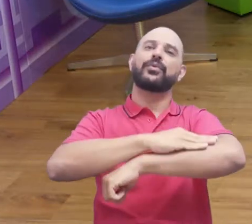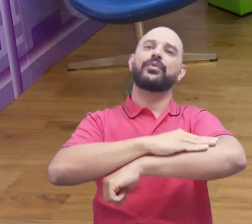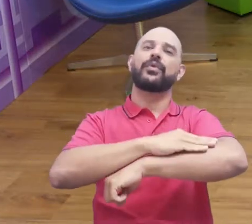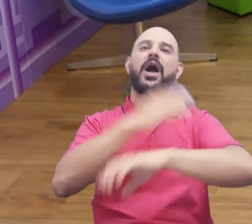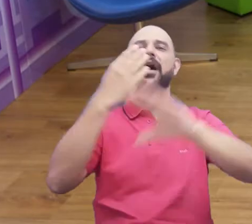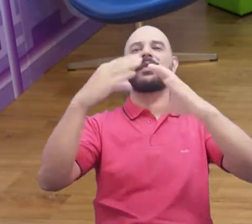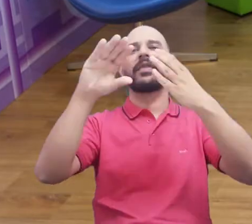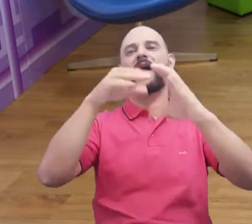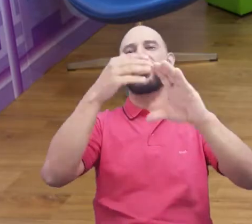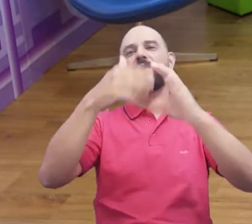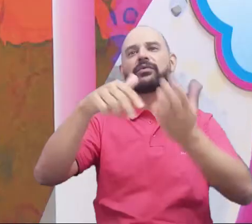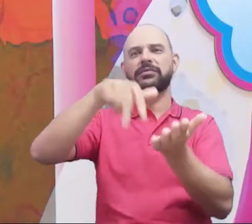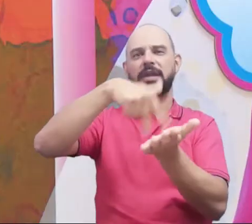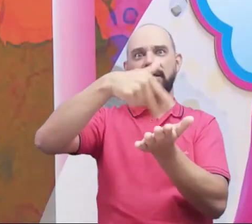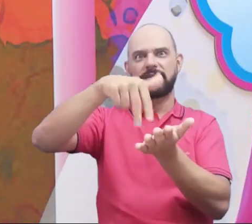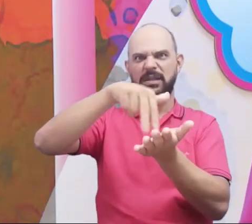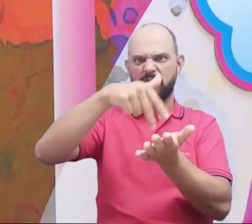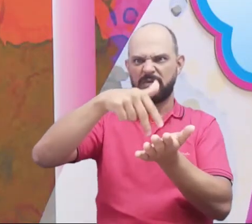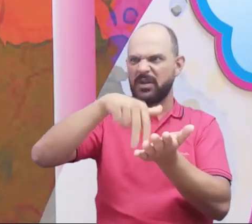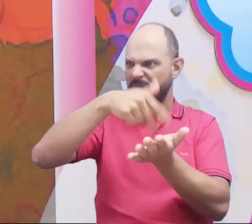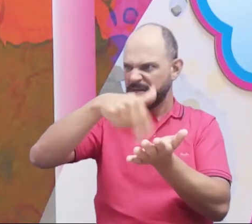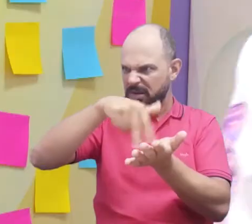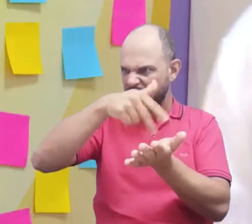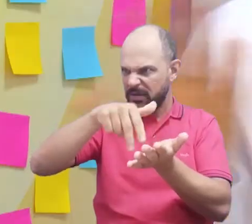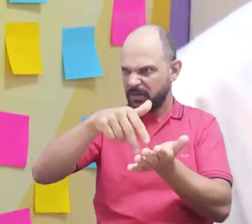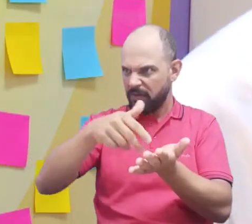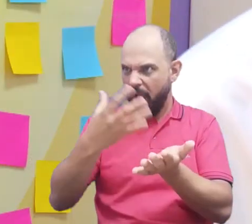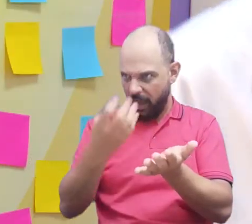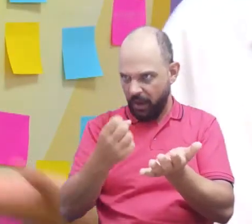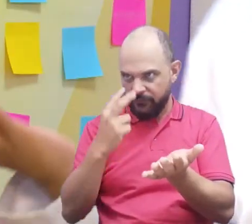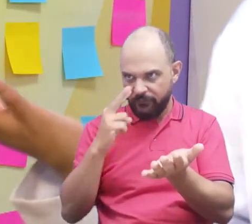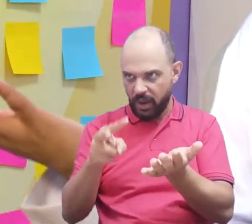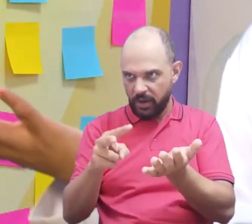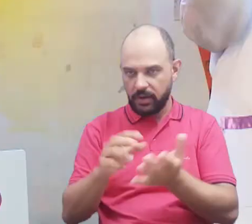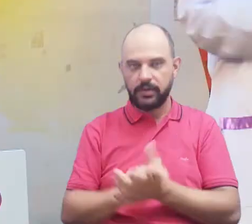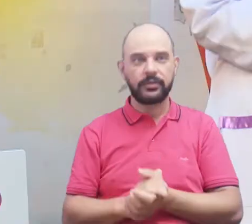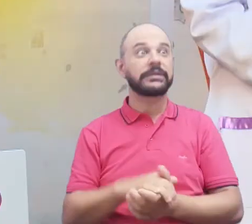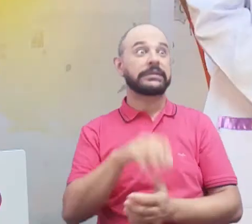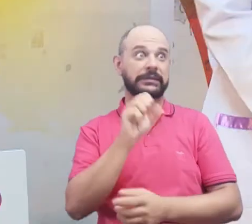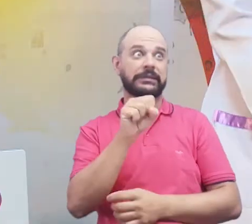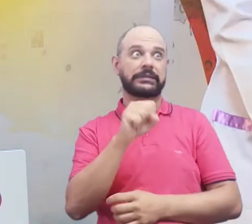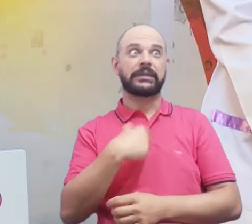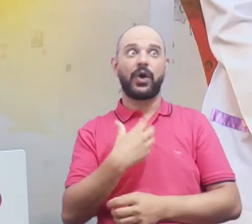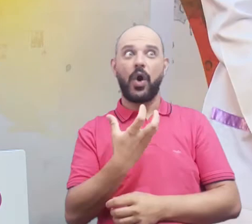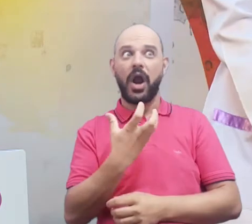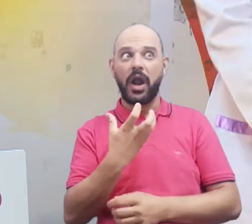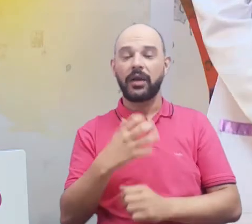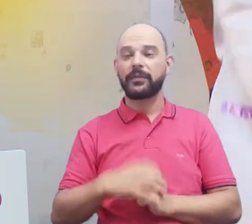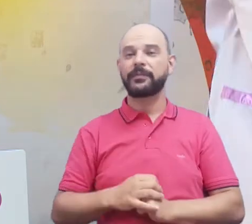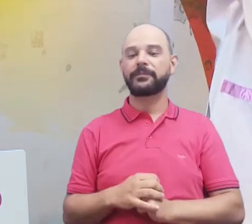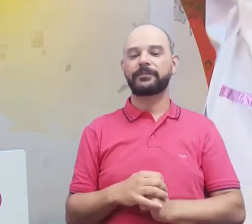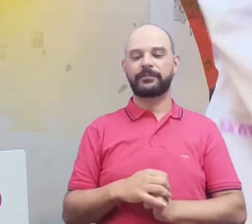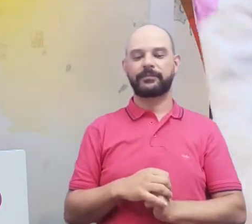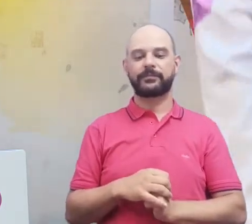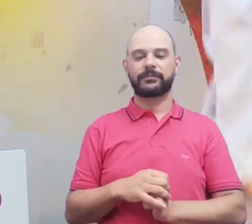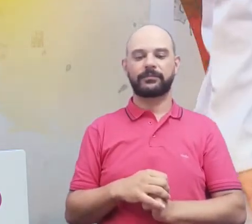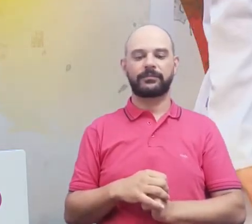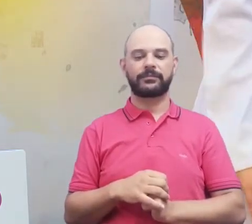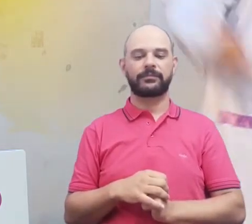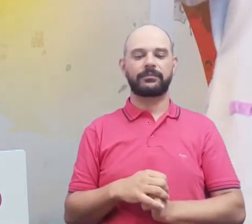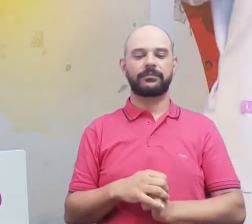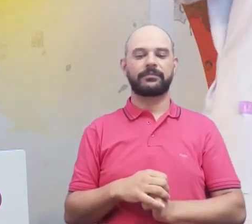eles dançando também. Dançando? Sim, quer ver? É claro que quero!